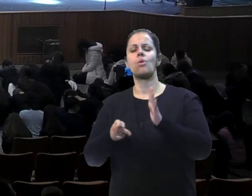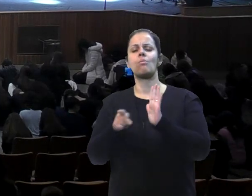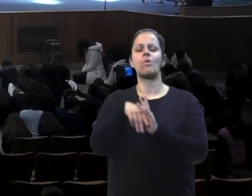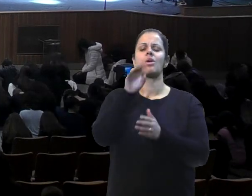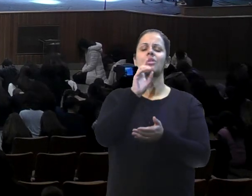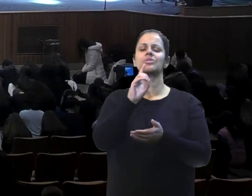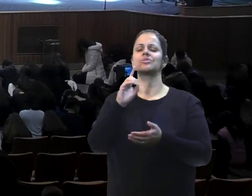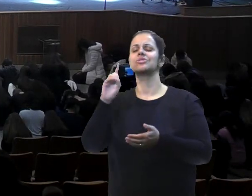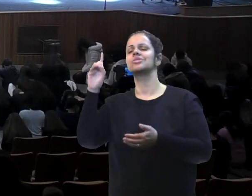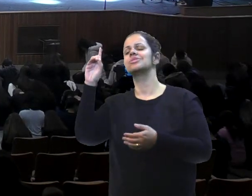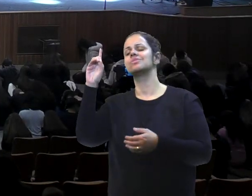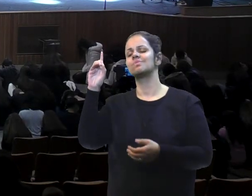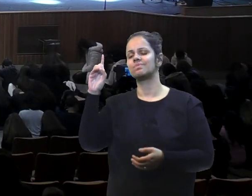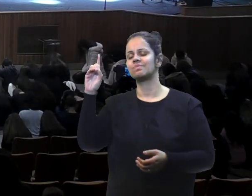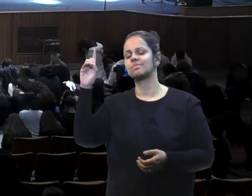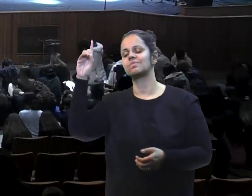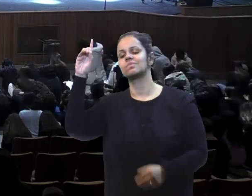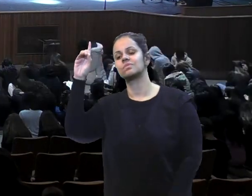O Senhor está aqui.